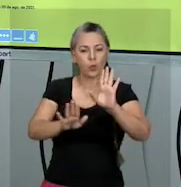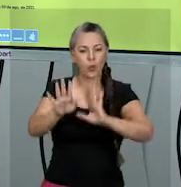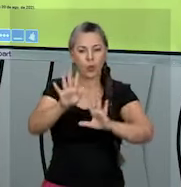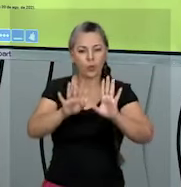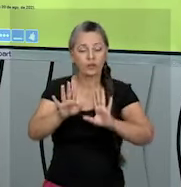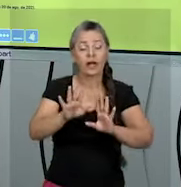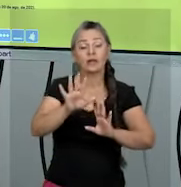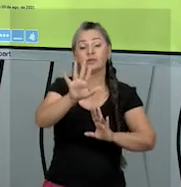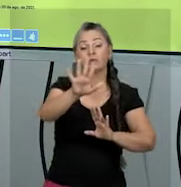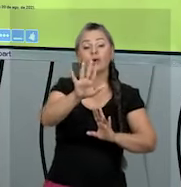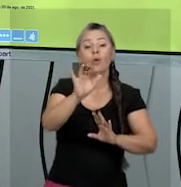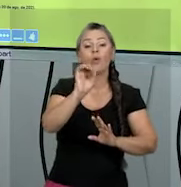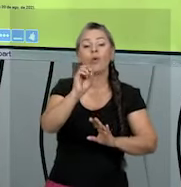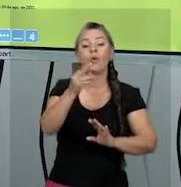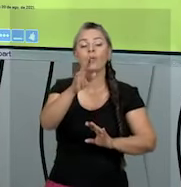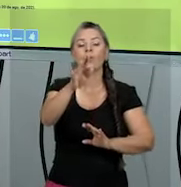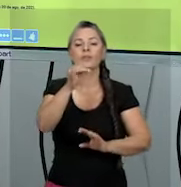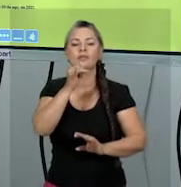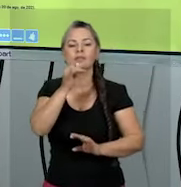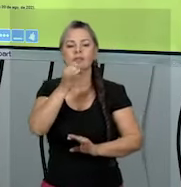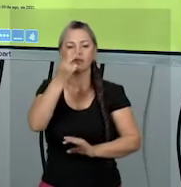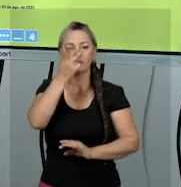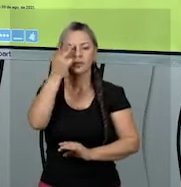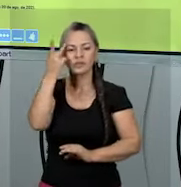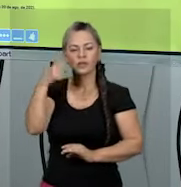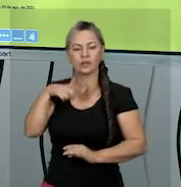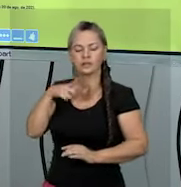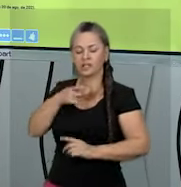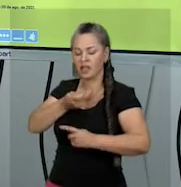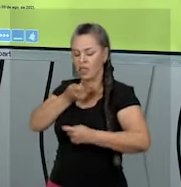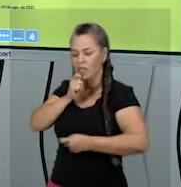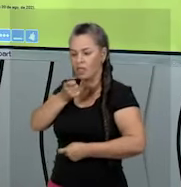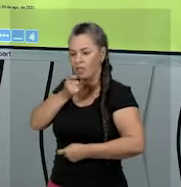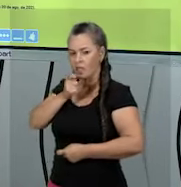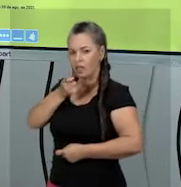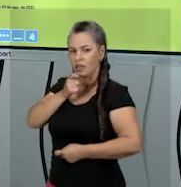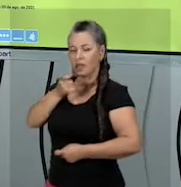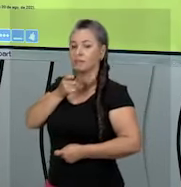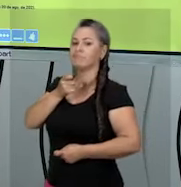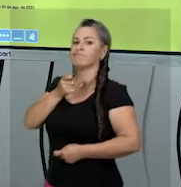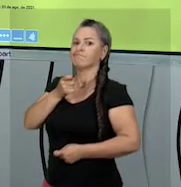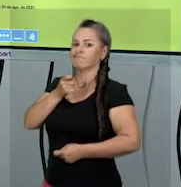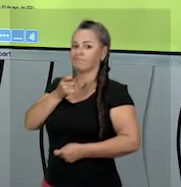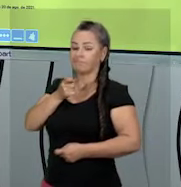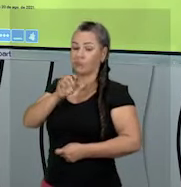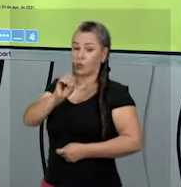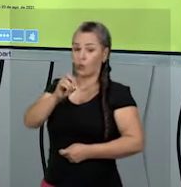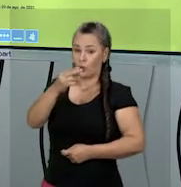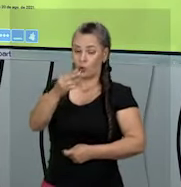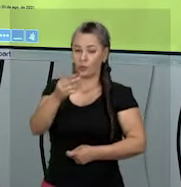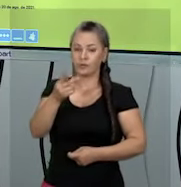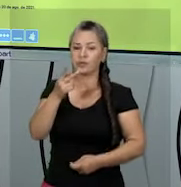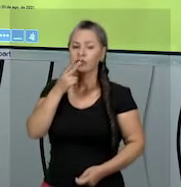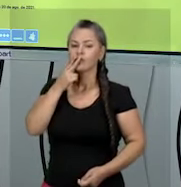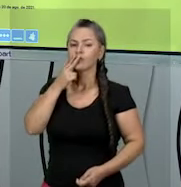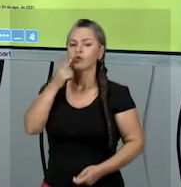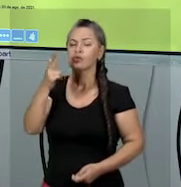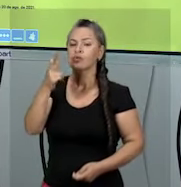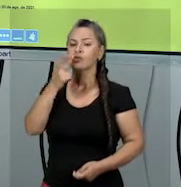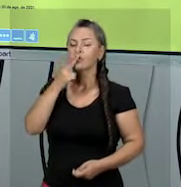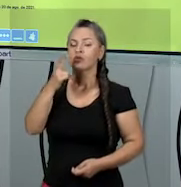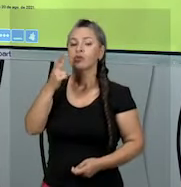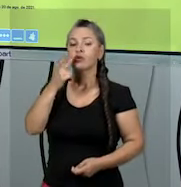drogas, bebidas alcoólicas, pode favorecer que gordura se acumule no